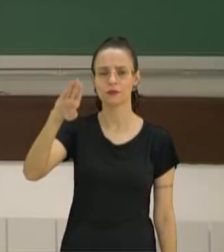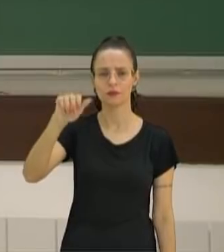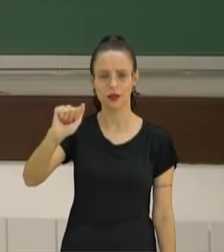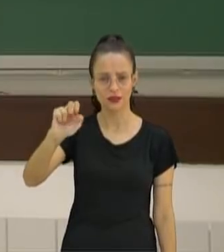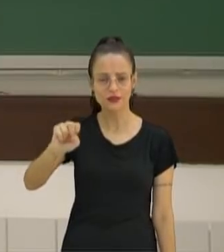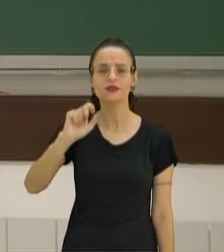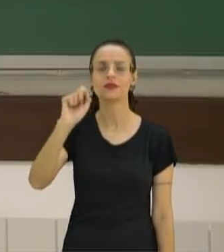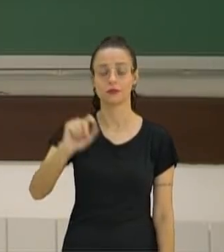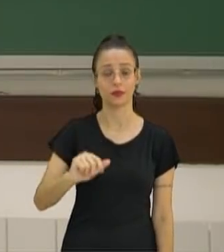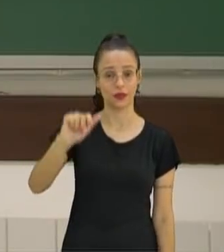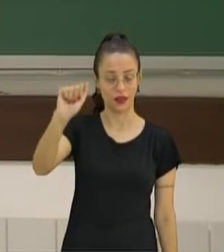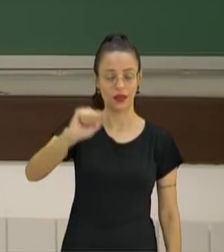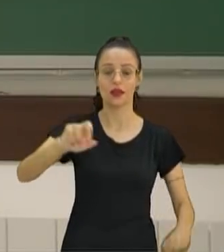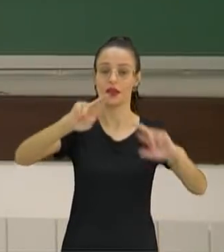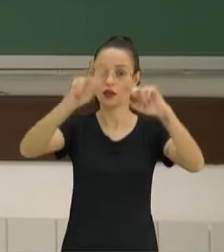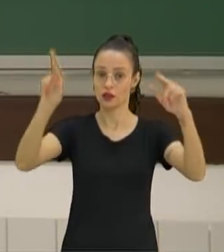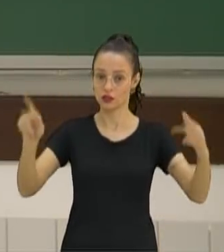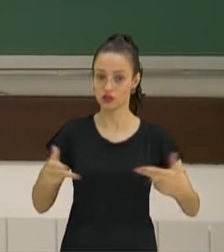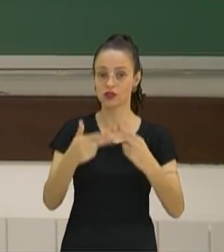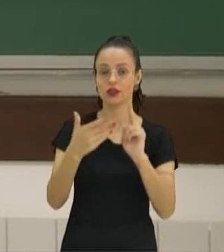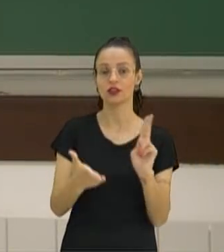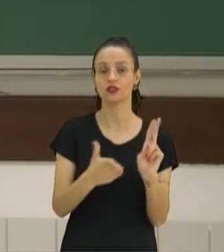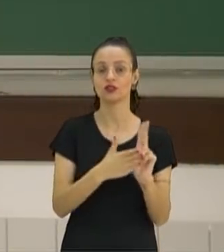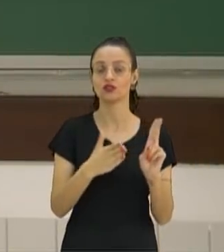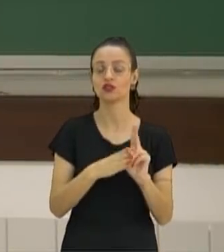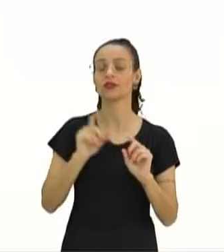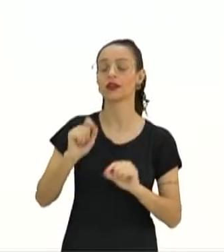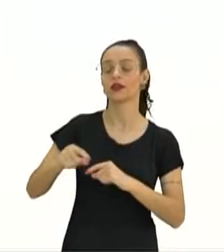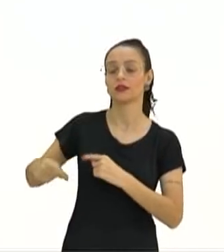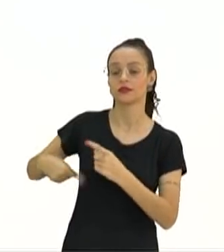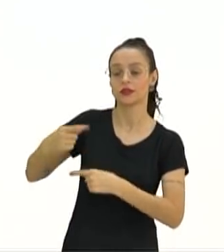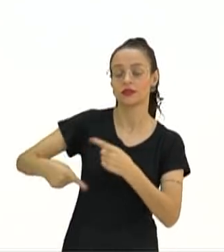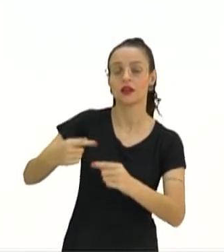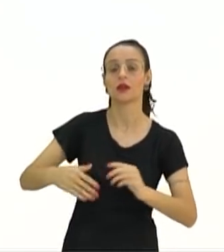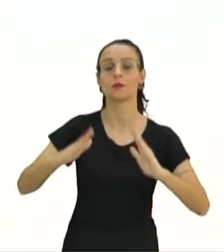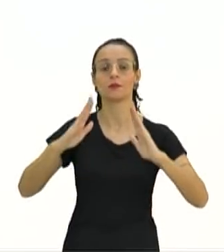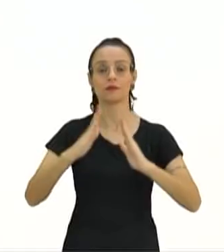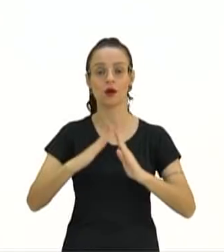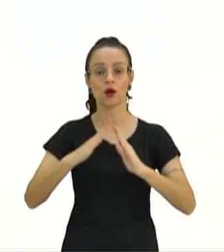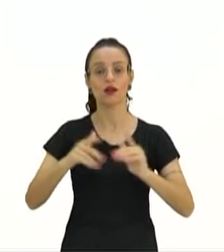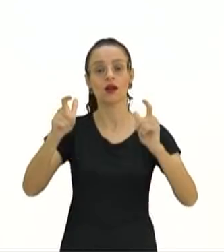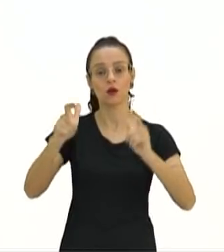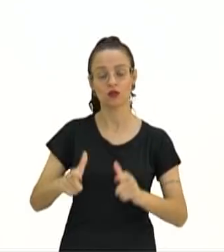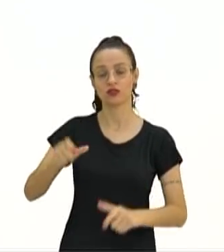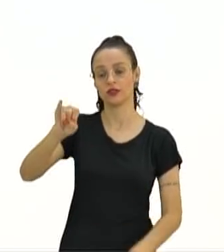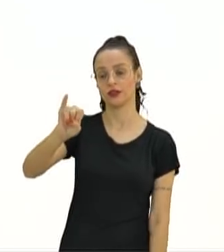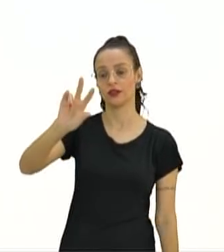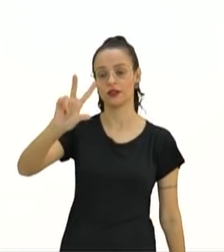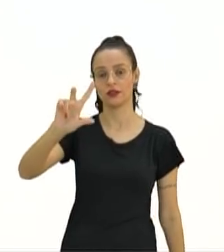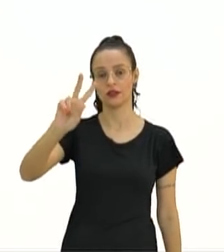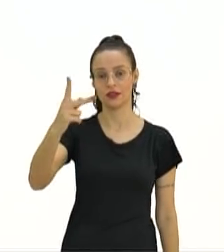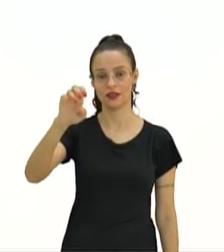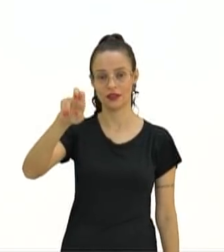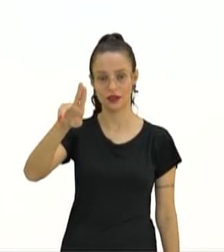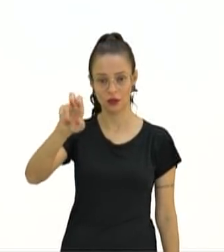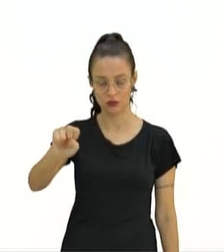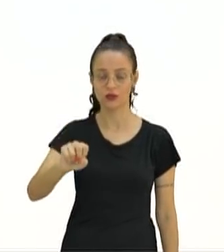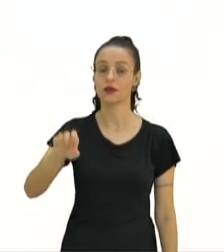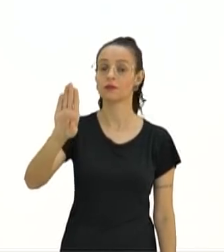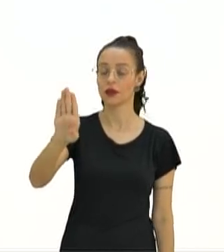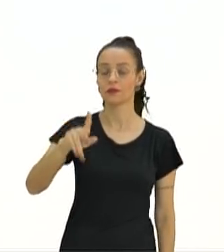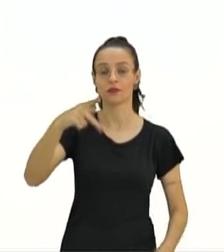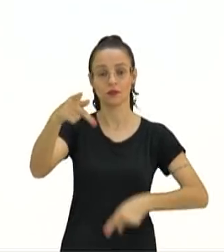A, etnia indígena cujos descendentes habitam o município de Ilhéus. Letra B,